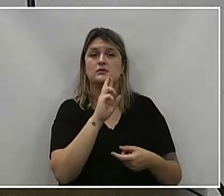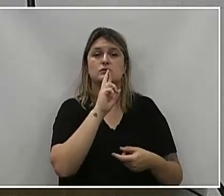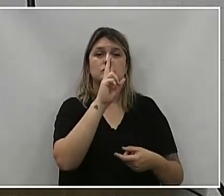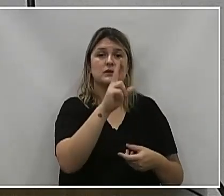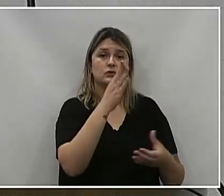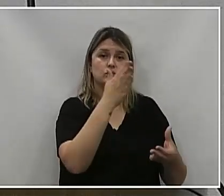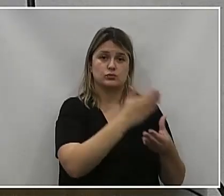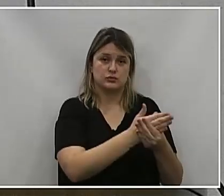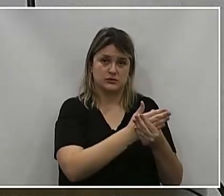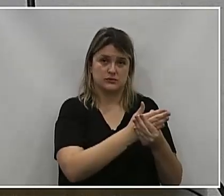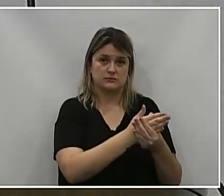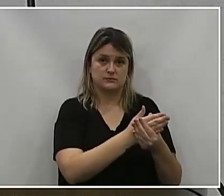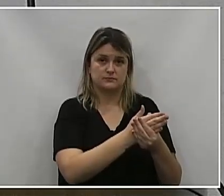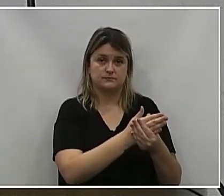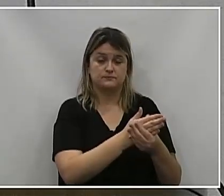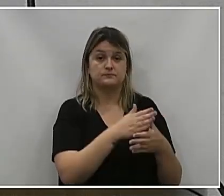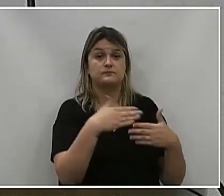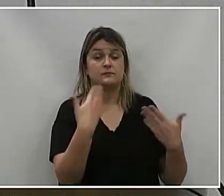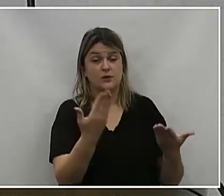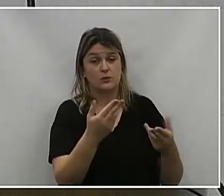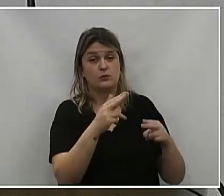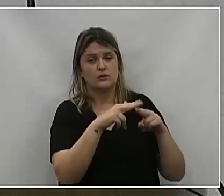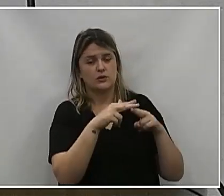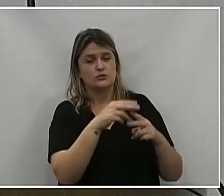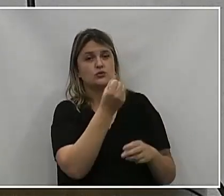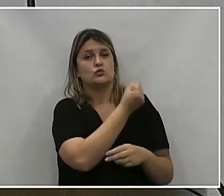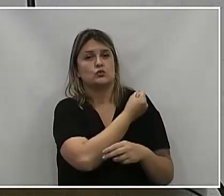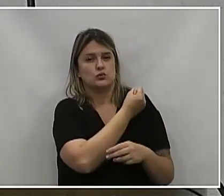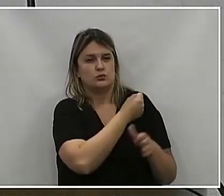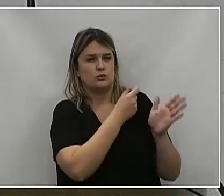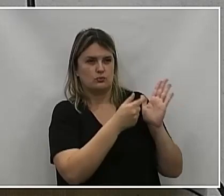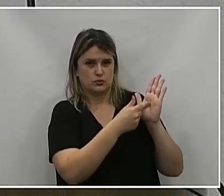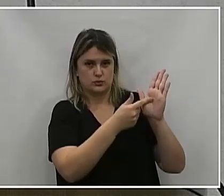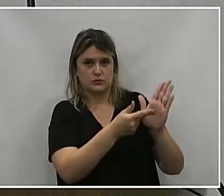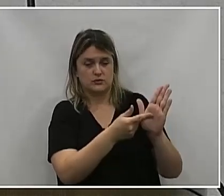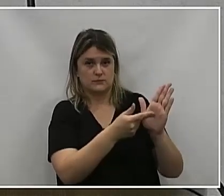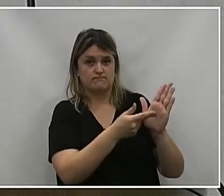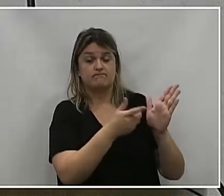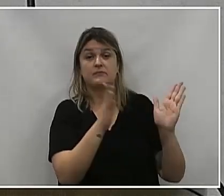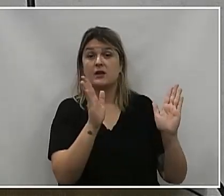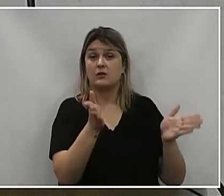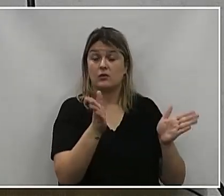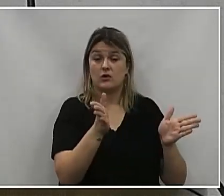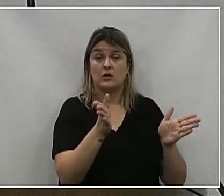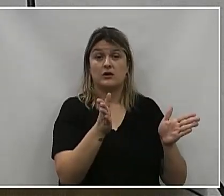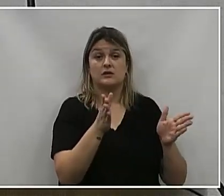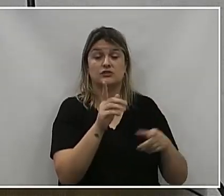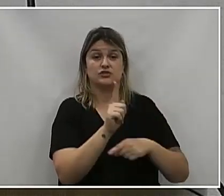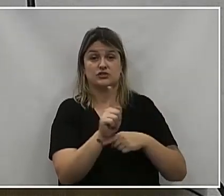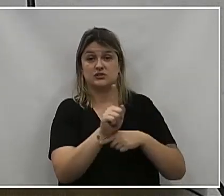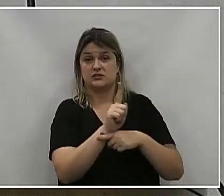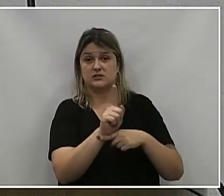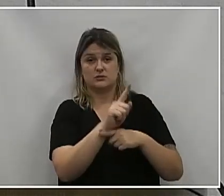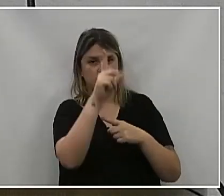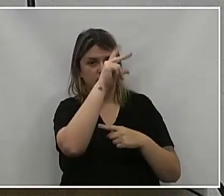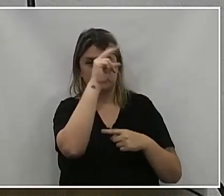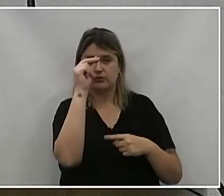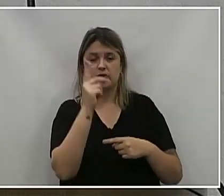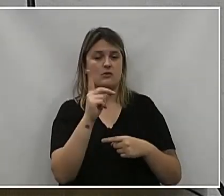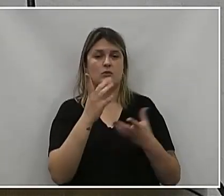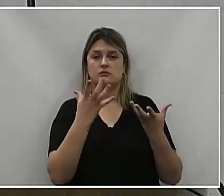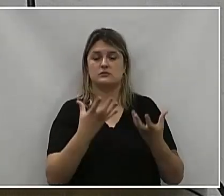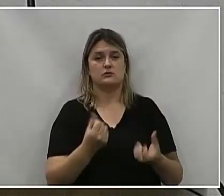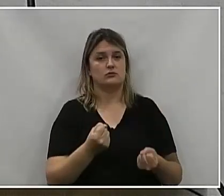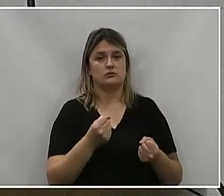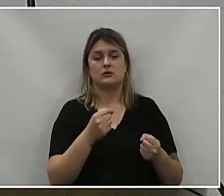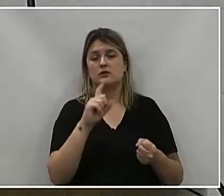desse processo ainda. Então, em face desses números apresentados, foi que a gestão municipal não emitiu